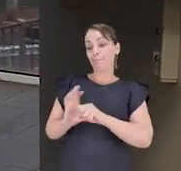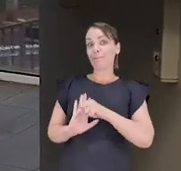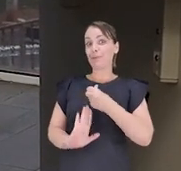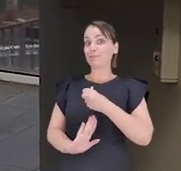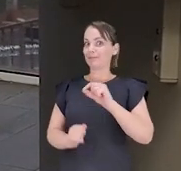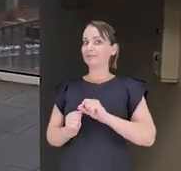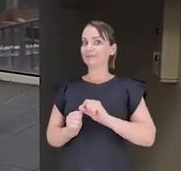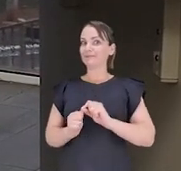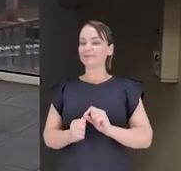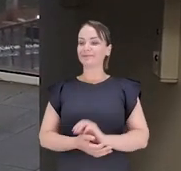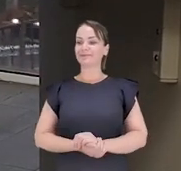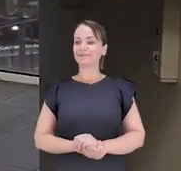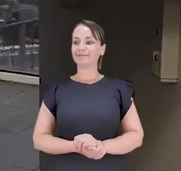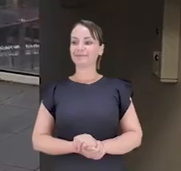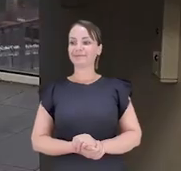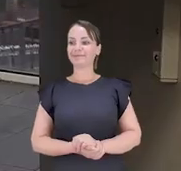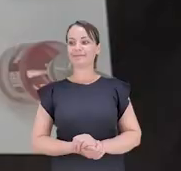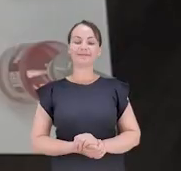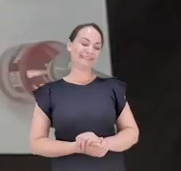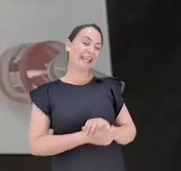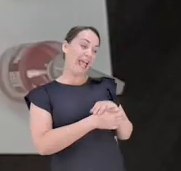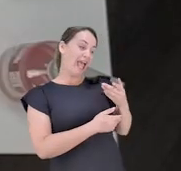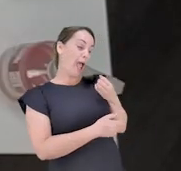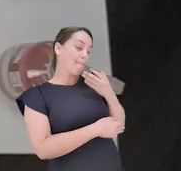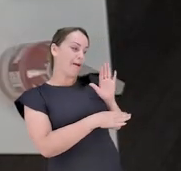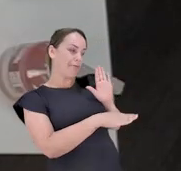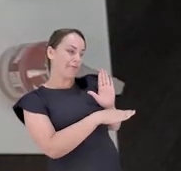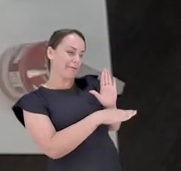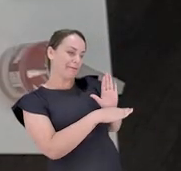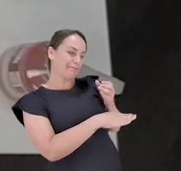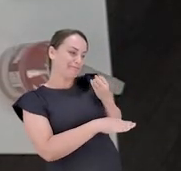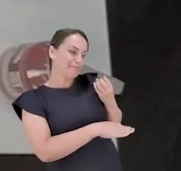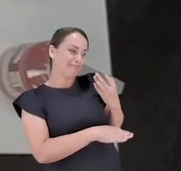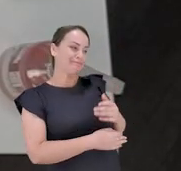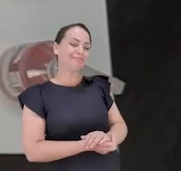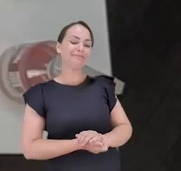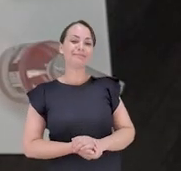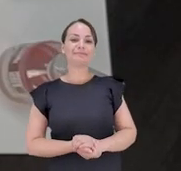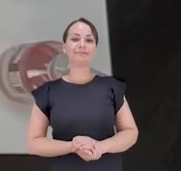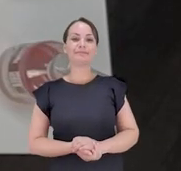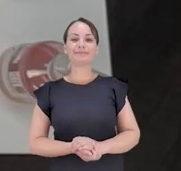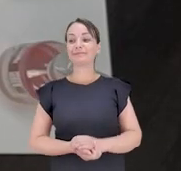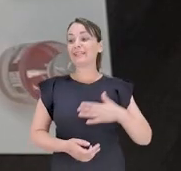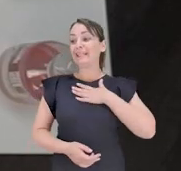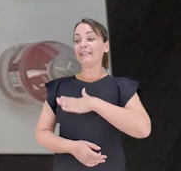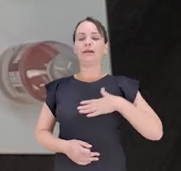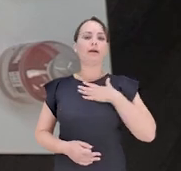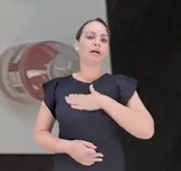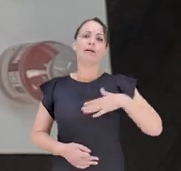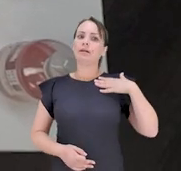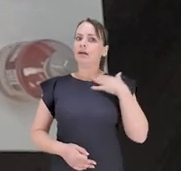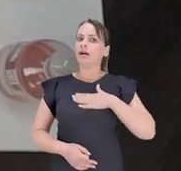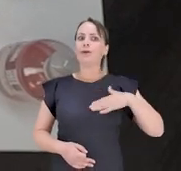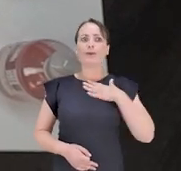Ju? Dá um feedback aí, né? Dá um feedback bom. Ai, que delícia. Gente, é muito gostoso de